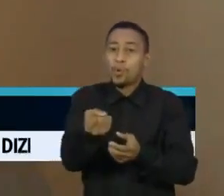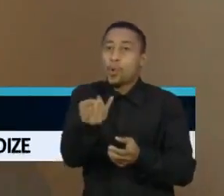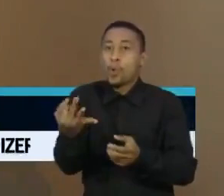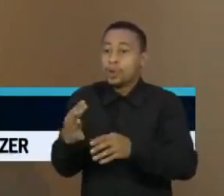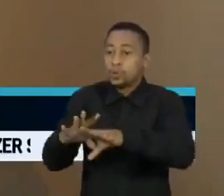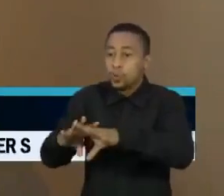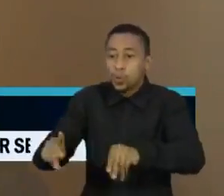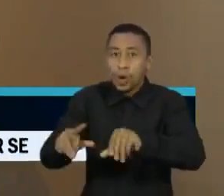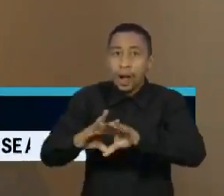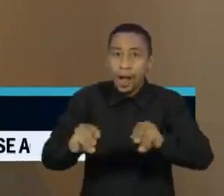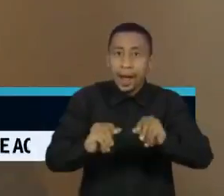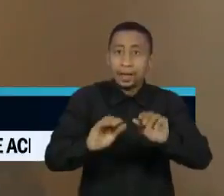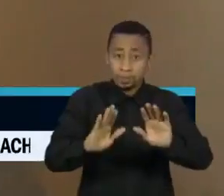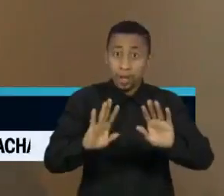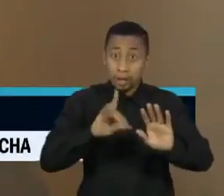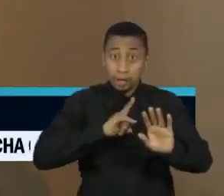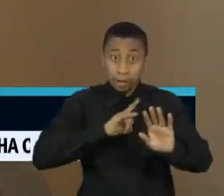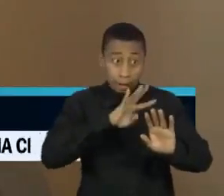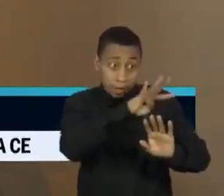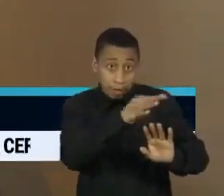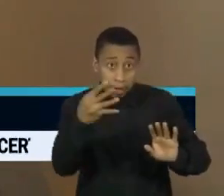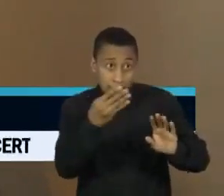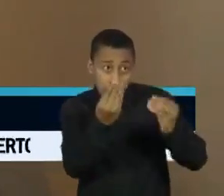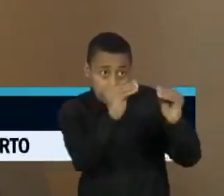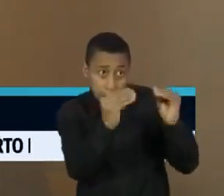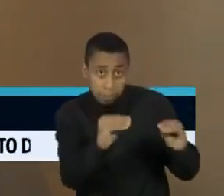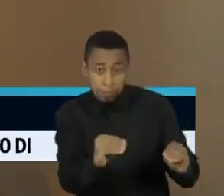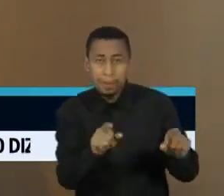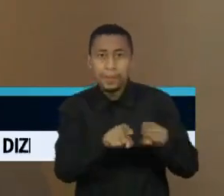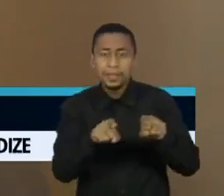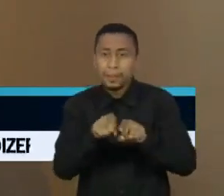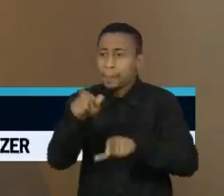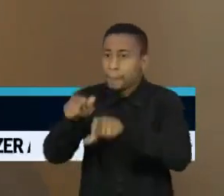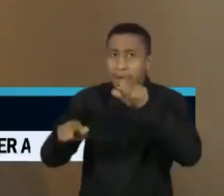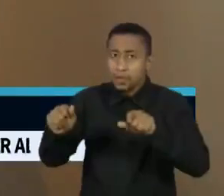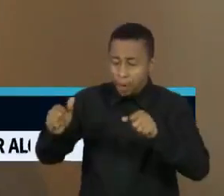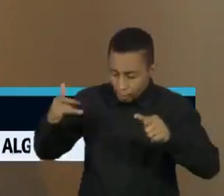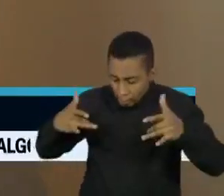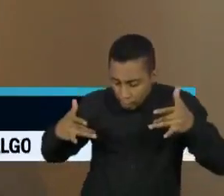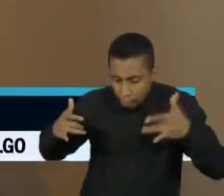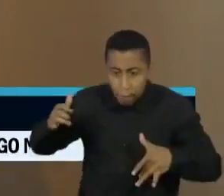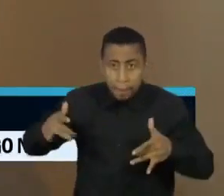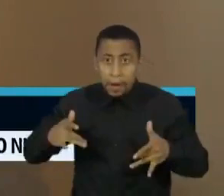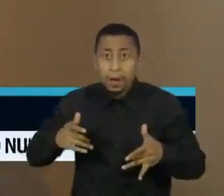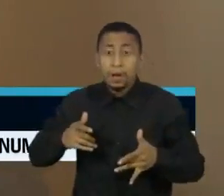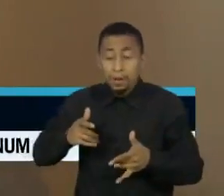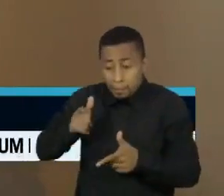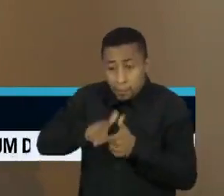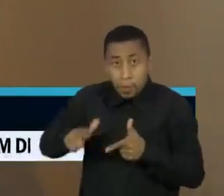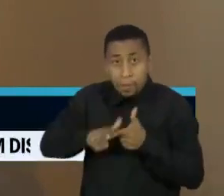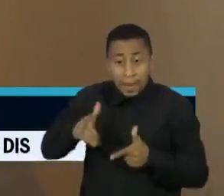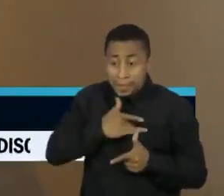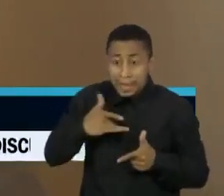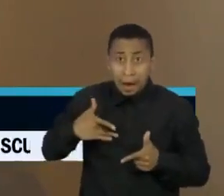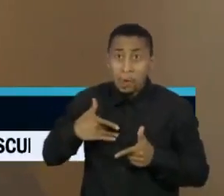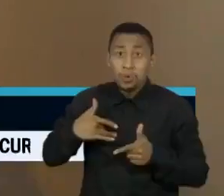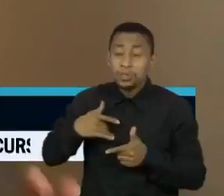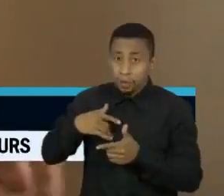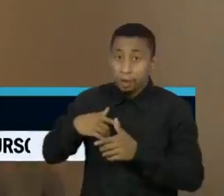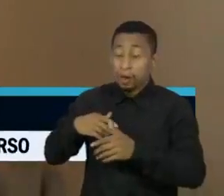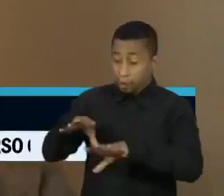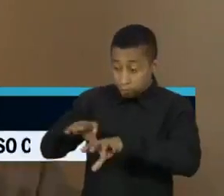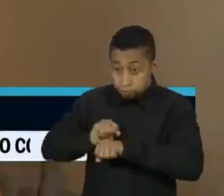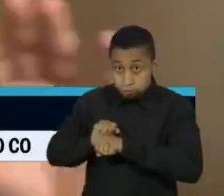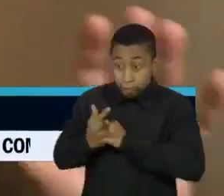por trás desse painel tem o painel de sequelados que é uma parcela enorme da população que continua com problemas de saúde depois de